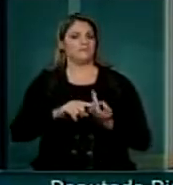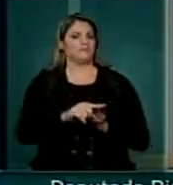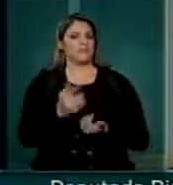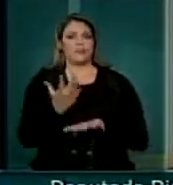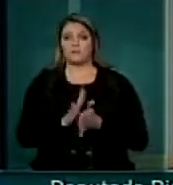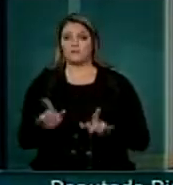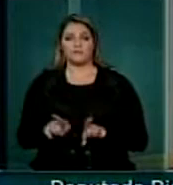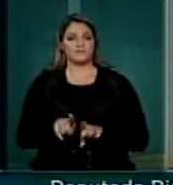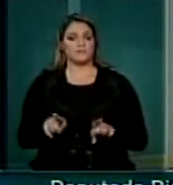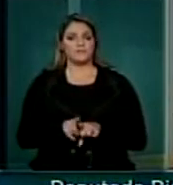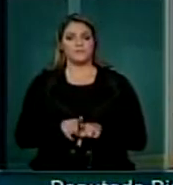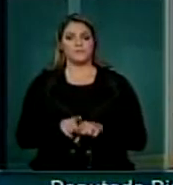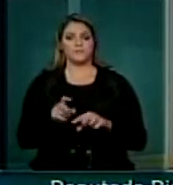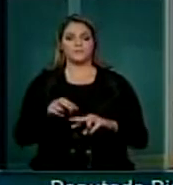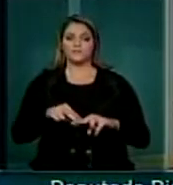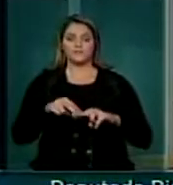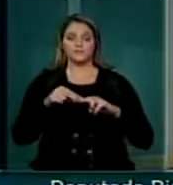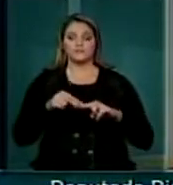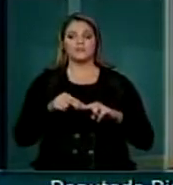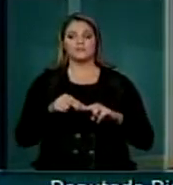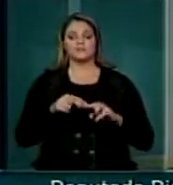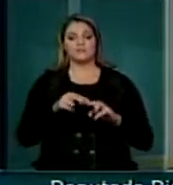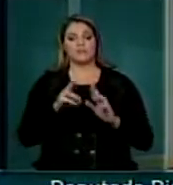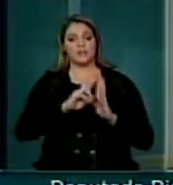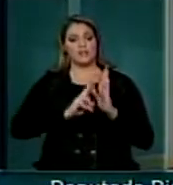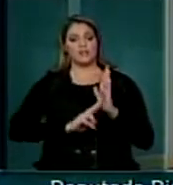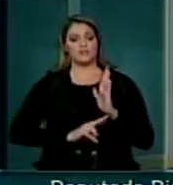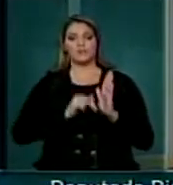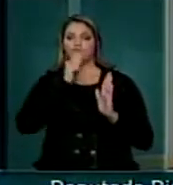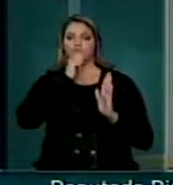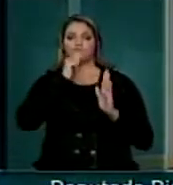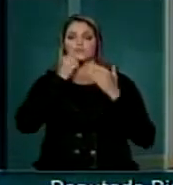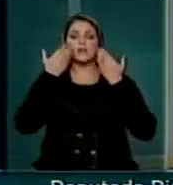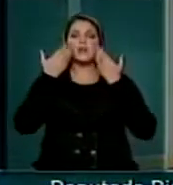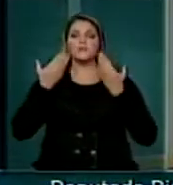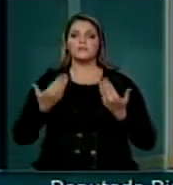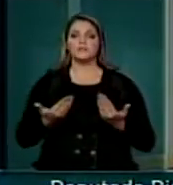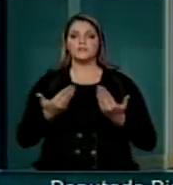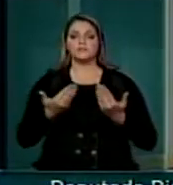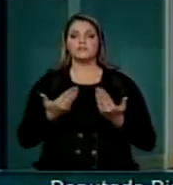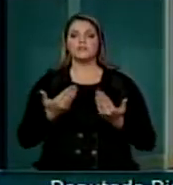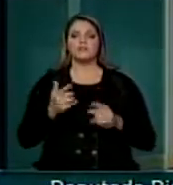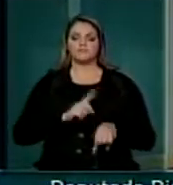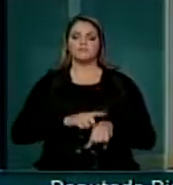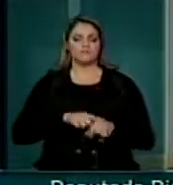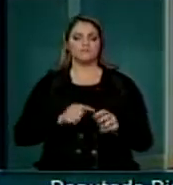Portanto, repensem nesse relatório que ainda não foi apresentado, pois temos tempo